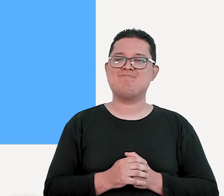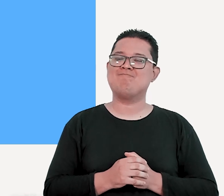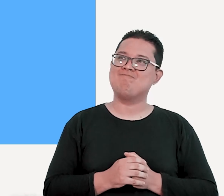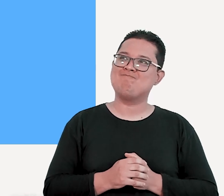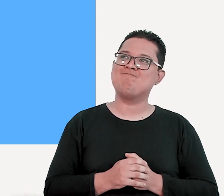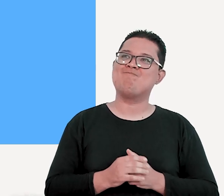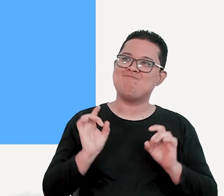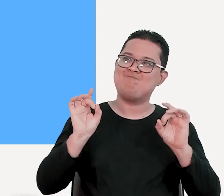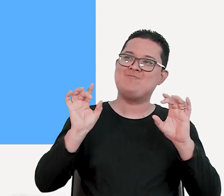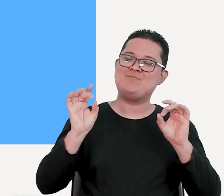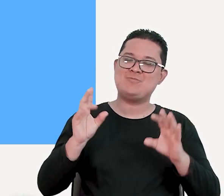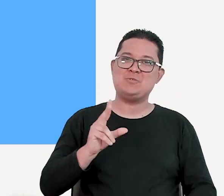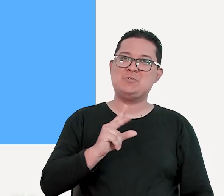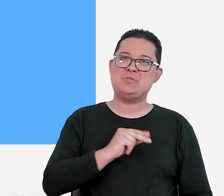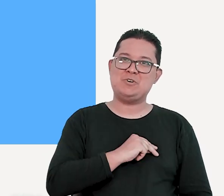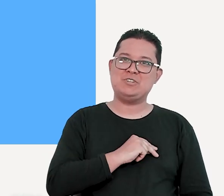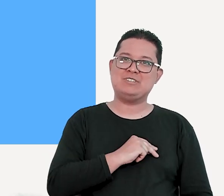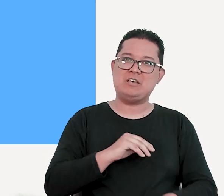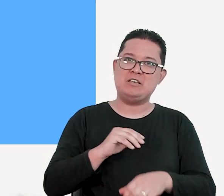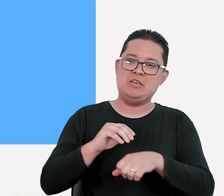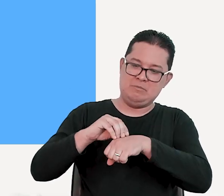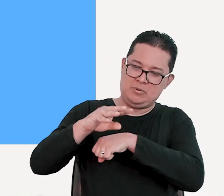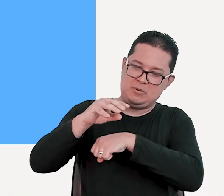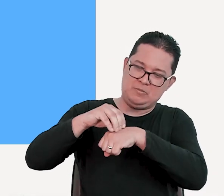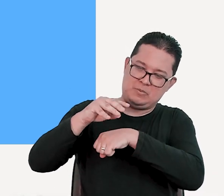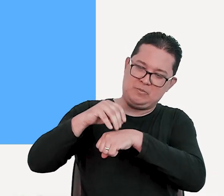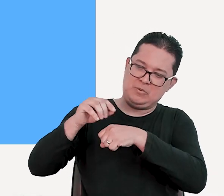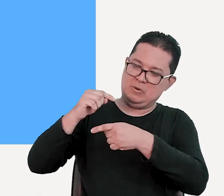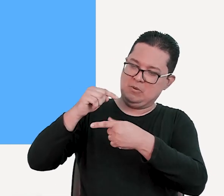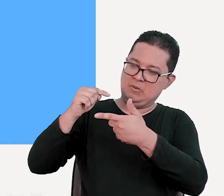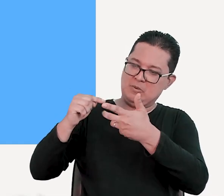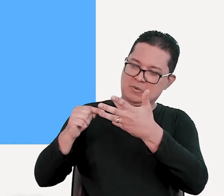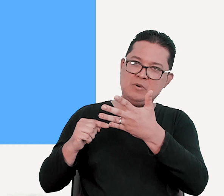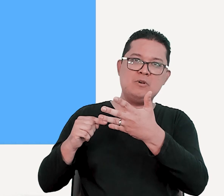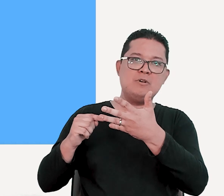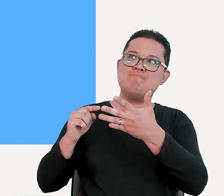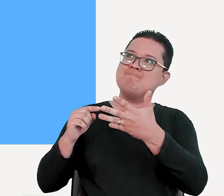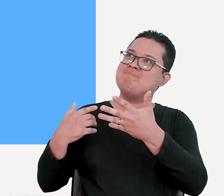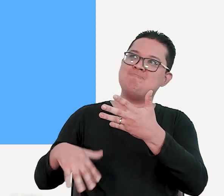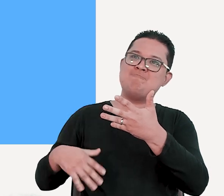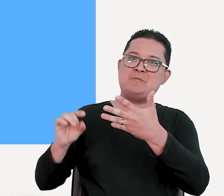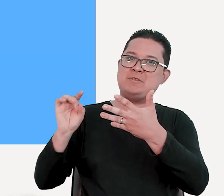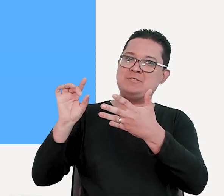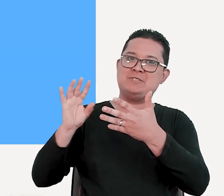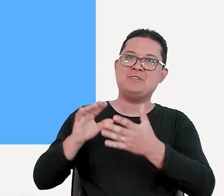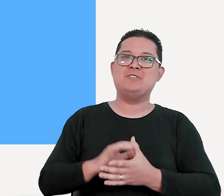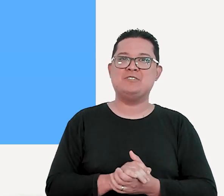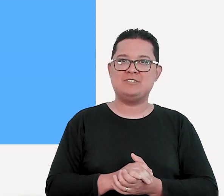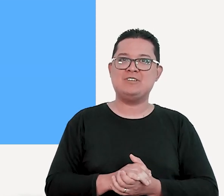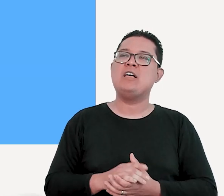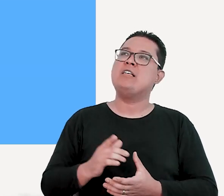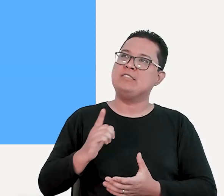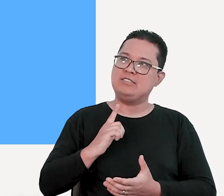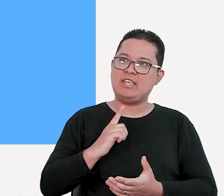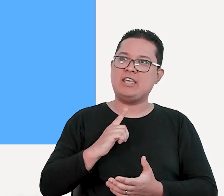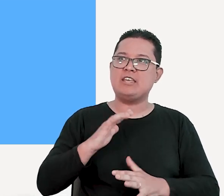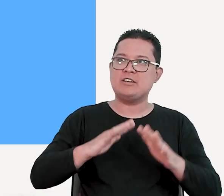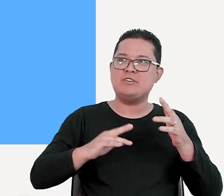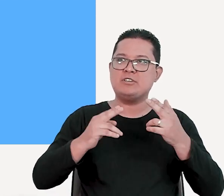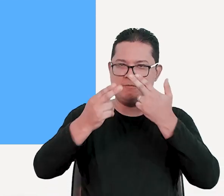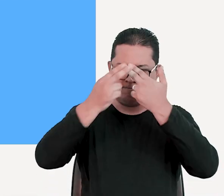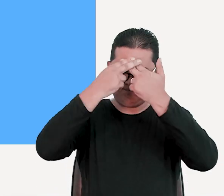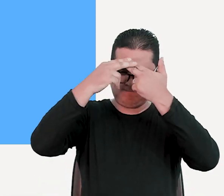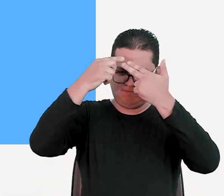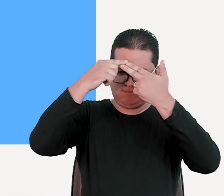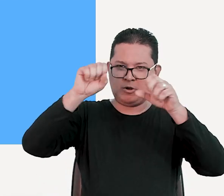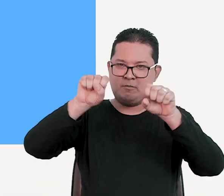Maravilhosa, né? Nossa, dicas preciosíssimas, quebrando algum tipo de preconceito que talvez a gente tenha, como,